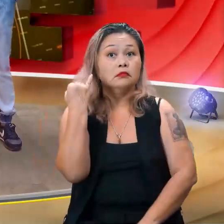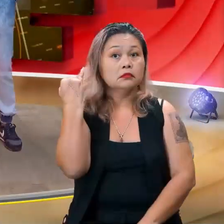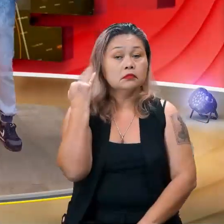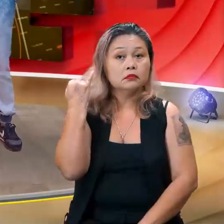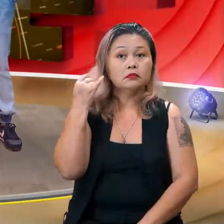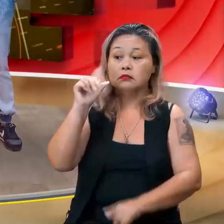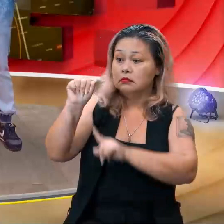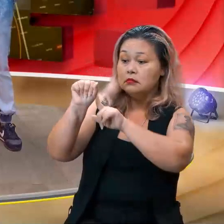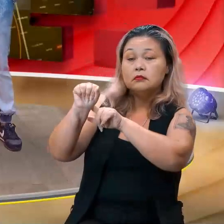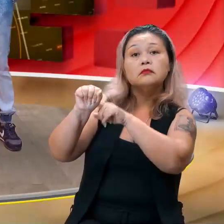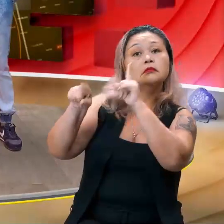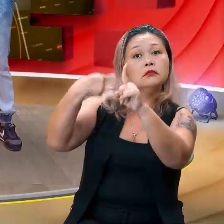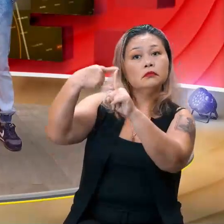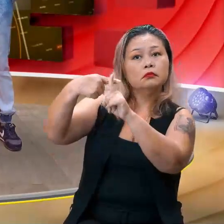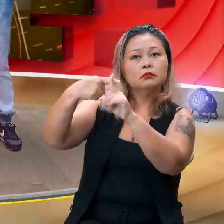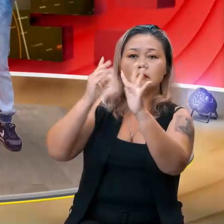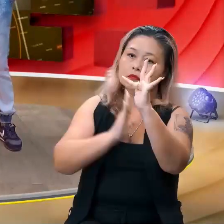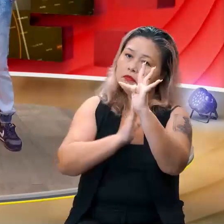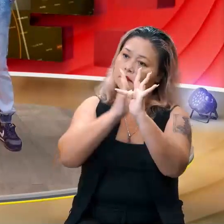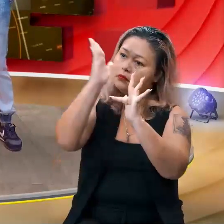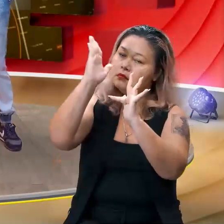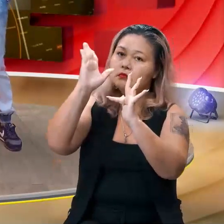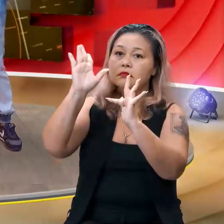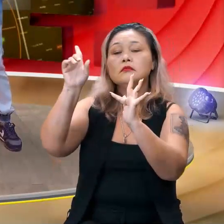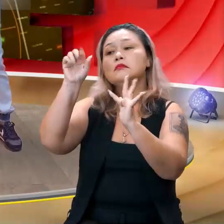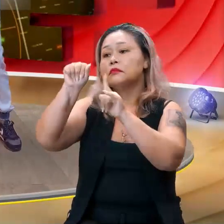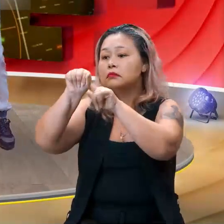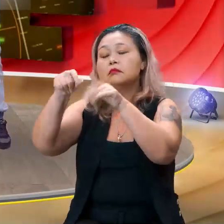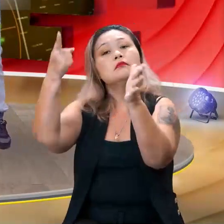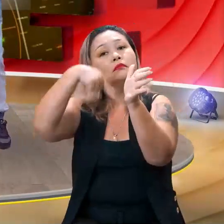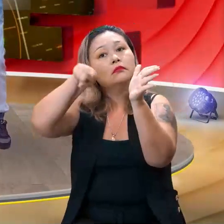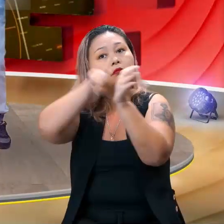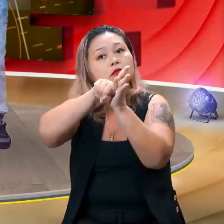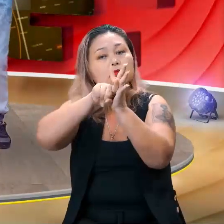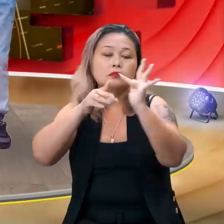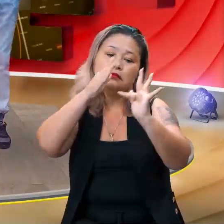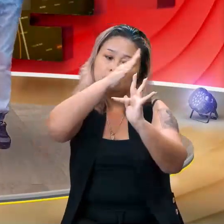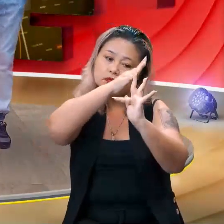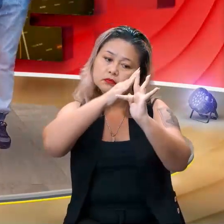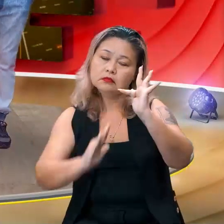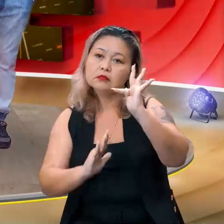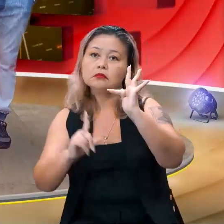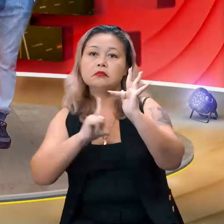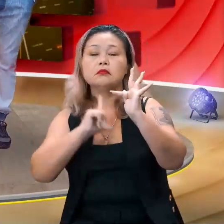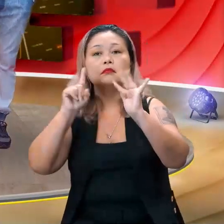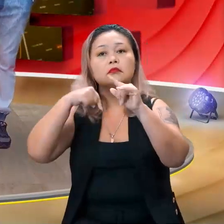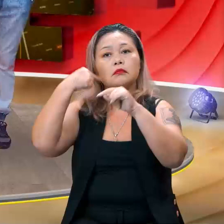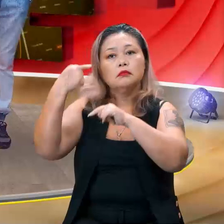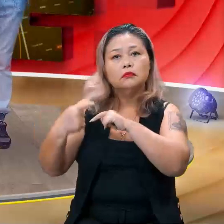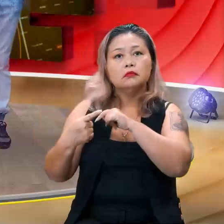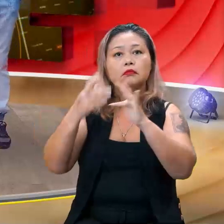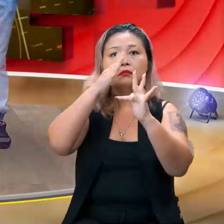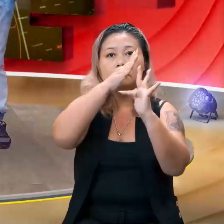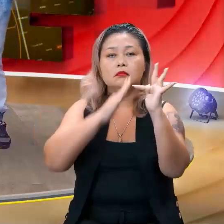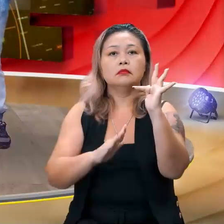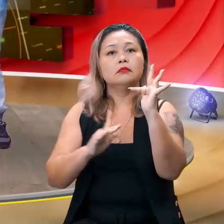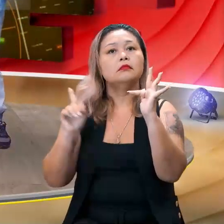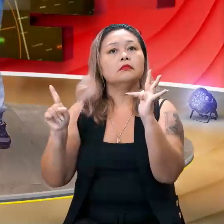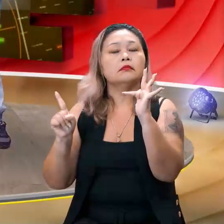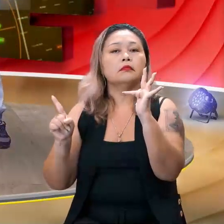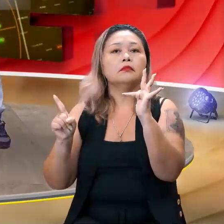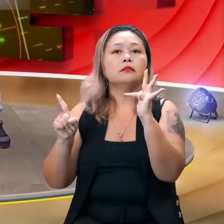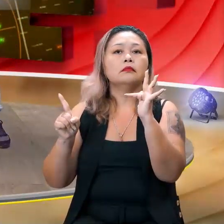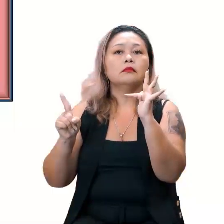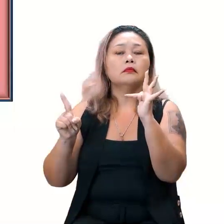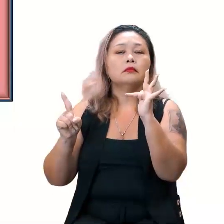for positivo, ela cresce no gráfico. Se ele for negativo, decresce. Então vamos ver a situação de decrescimento. Olha lá.